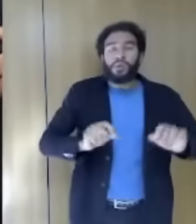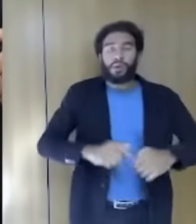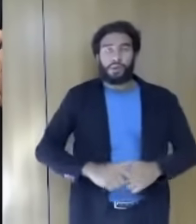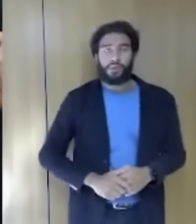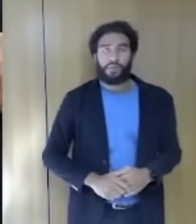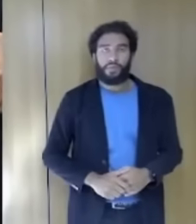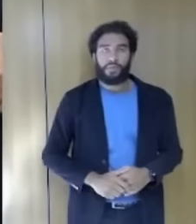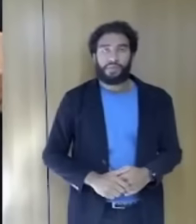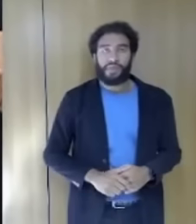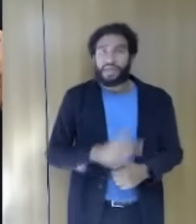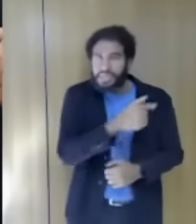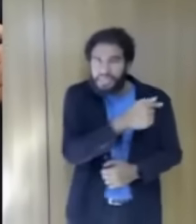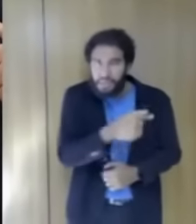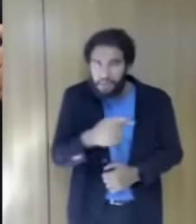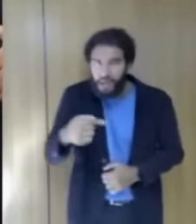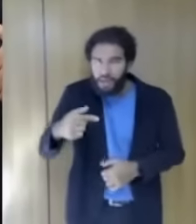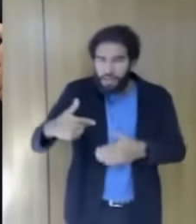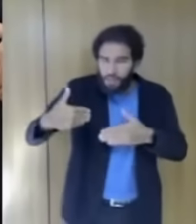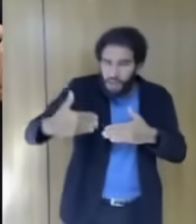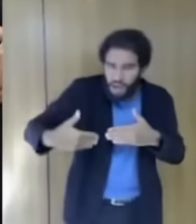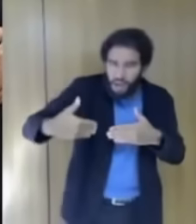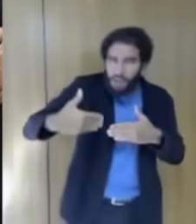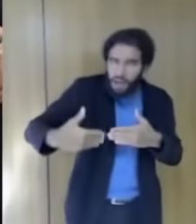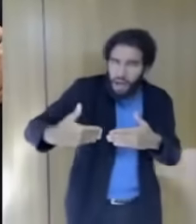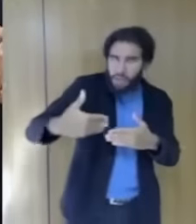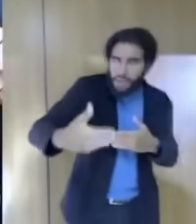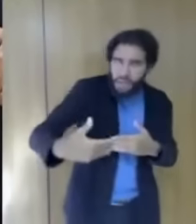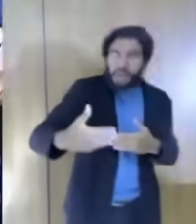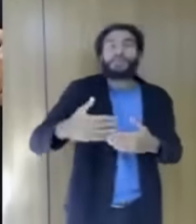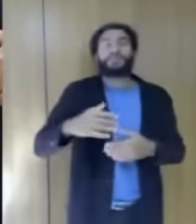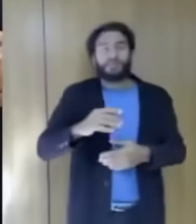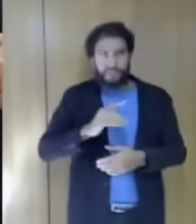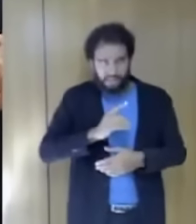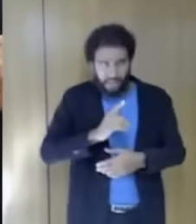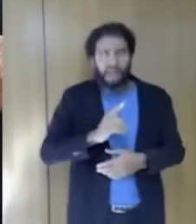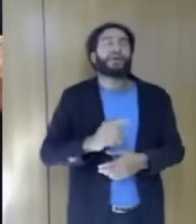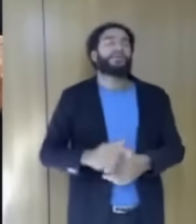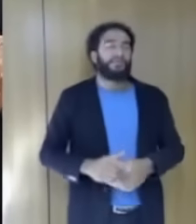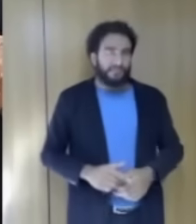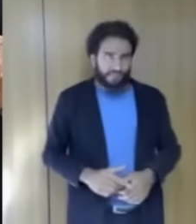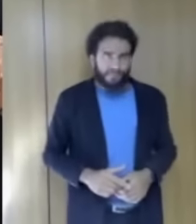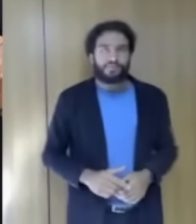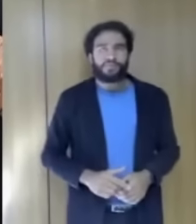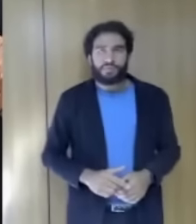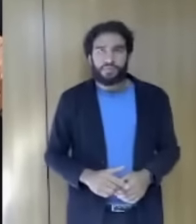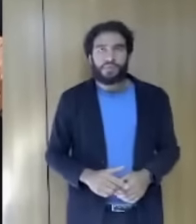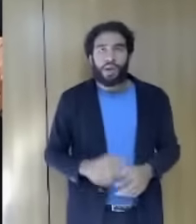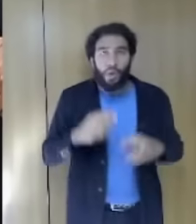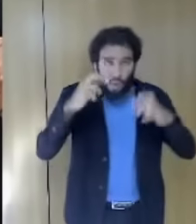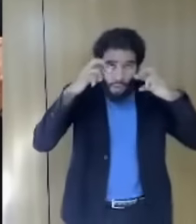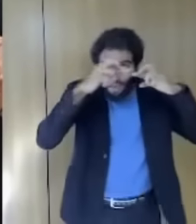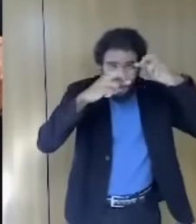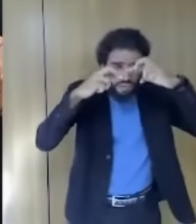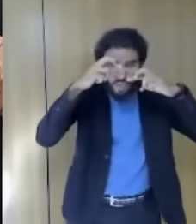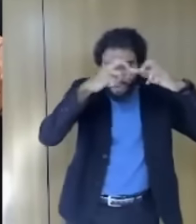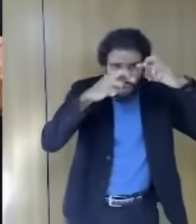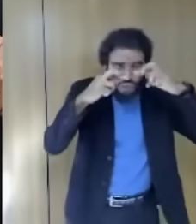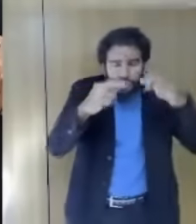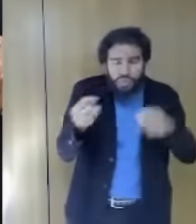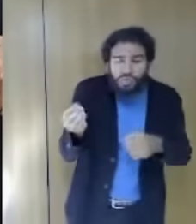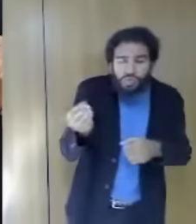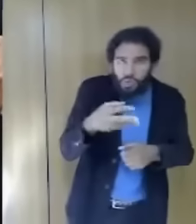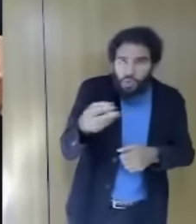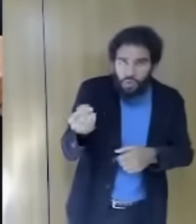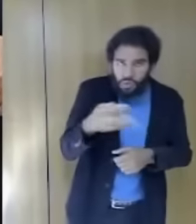nas próximas semanas, provavelmente haverá novas operações